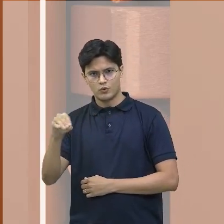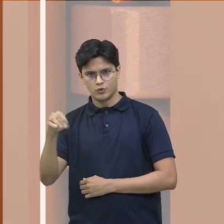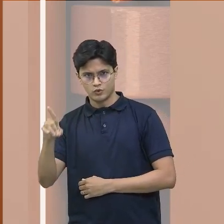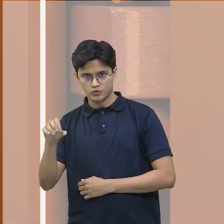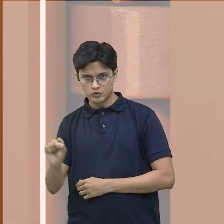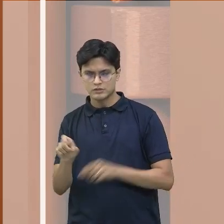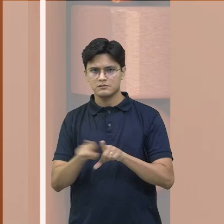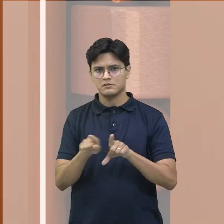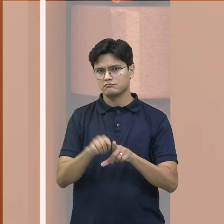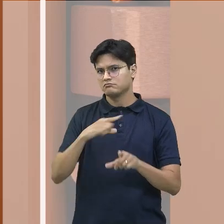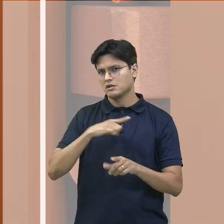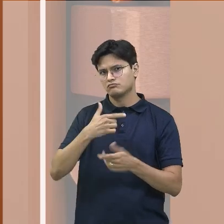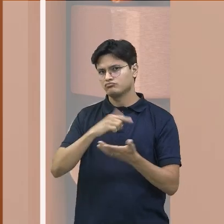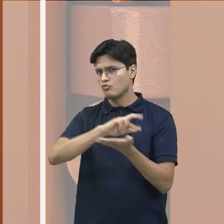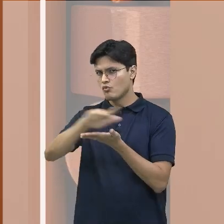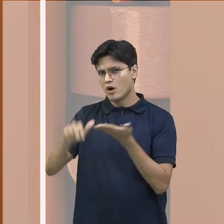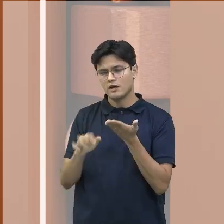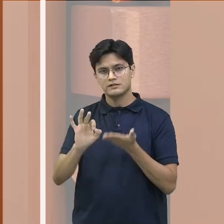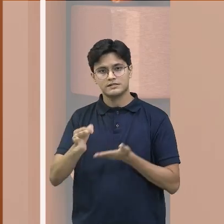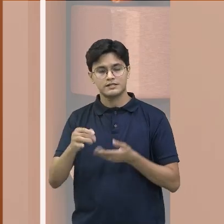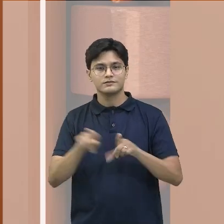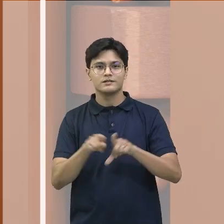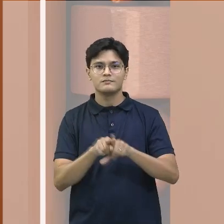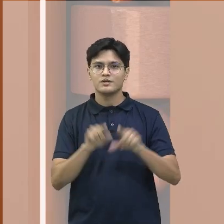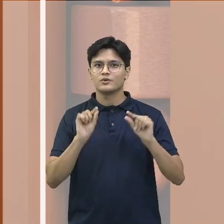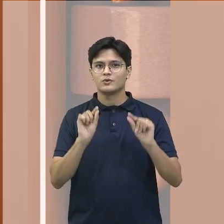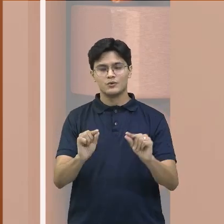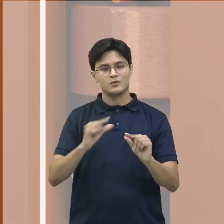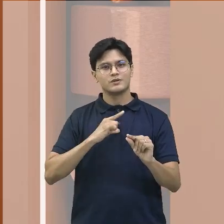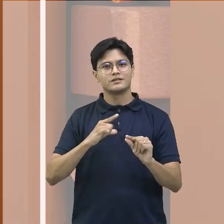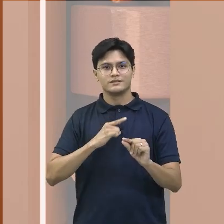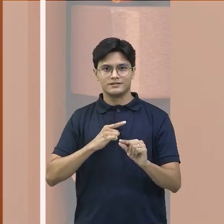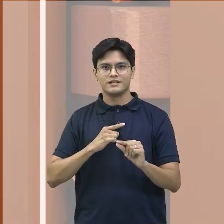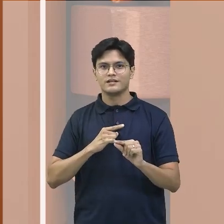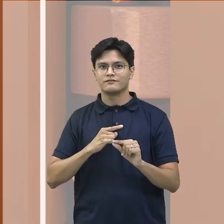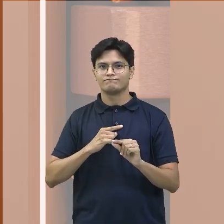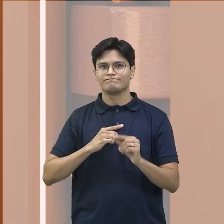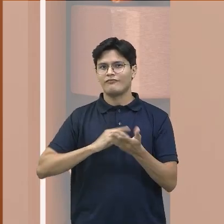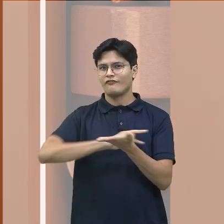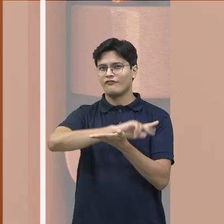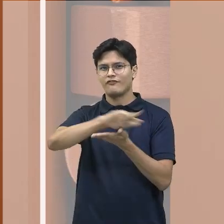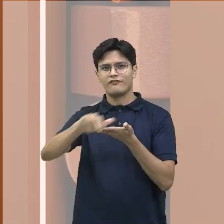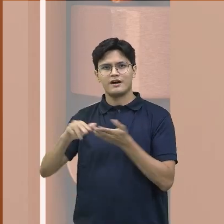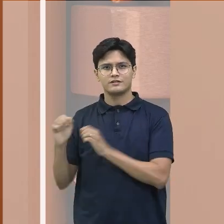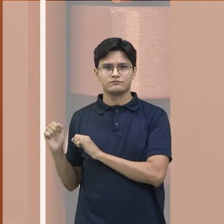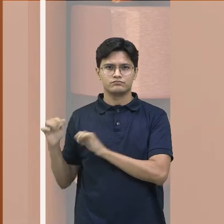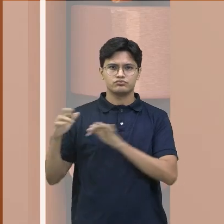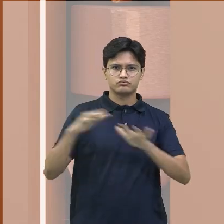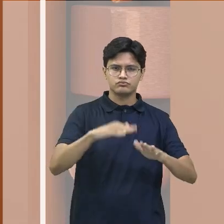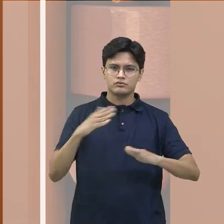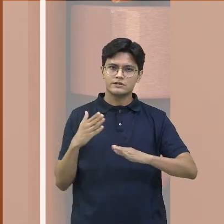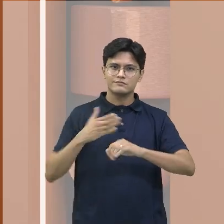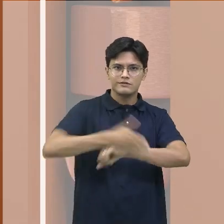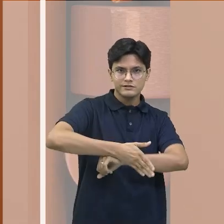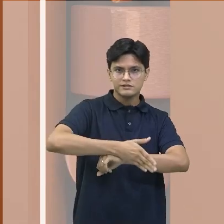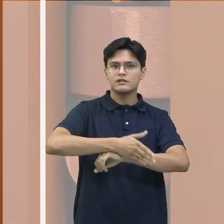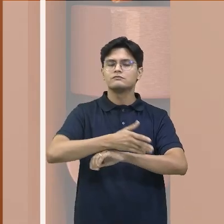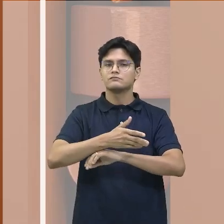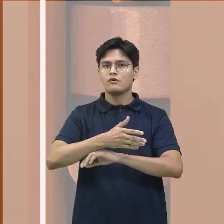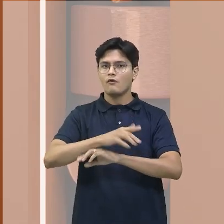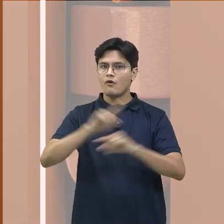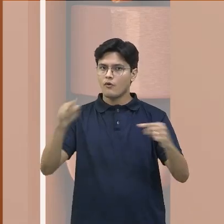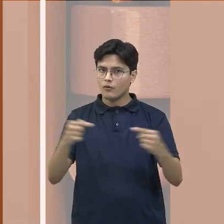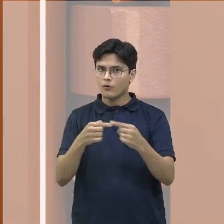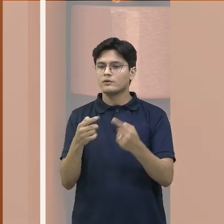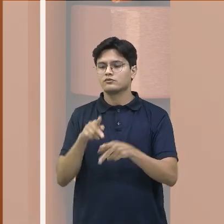temos, então, aqui, não é mesmo? Essa onda de invasão aí ligada, então, a esses povos, então, francos,